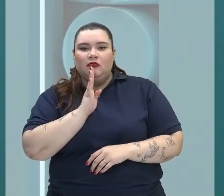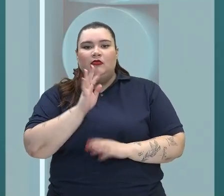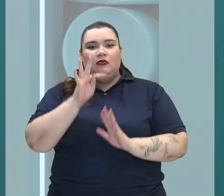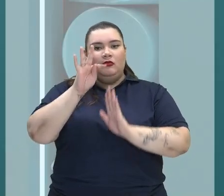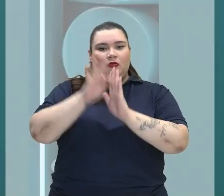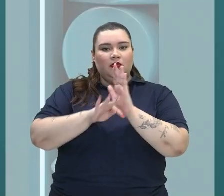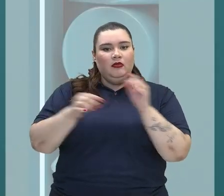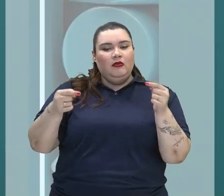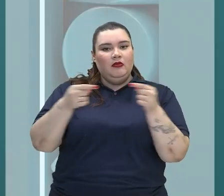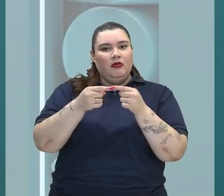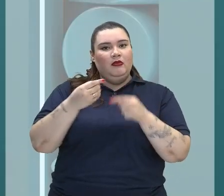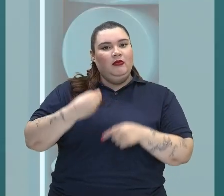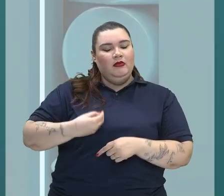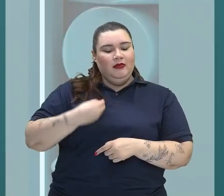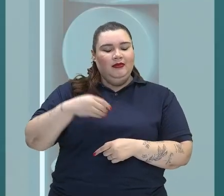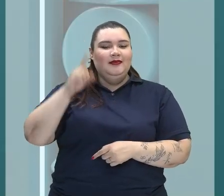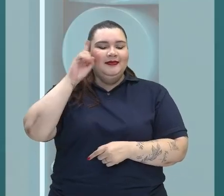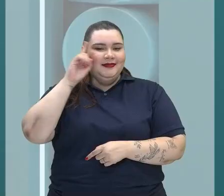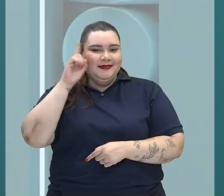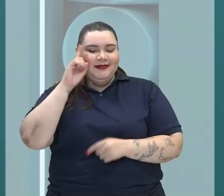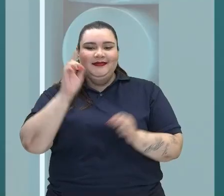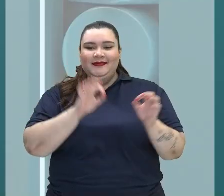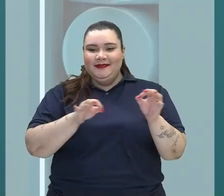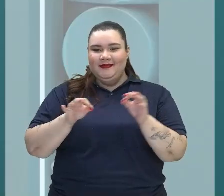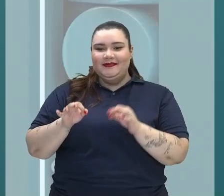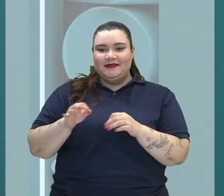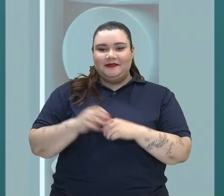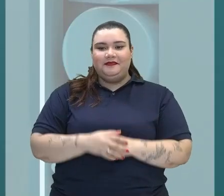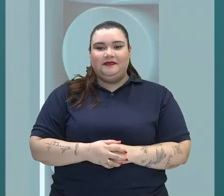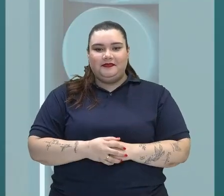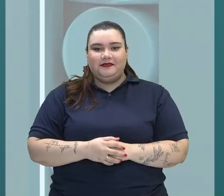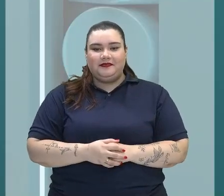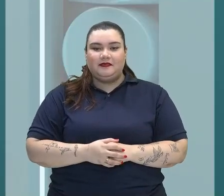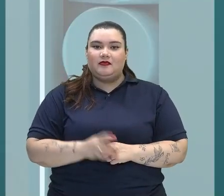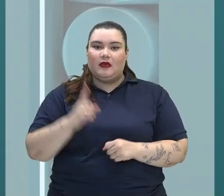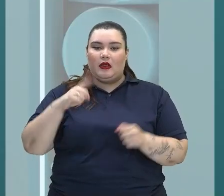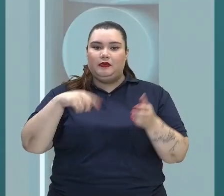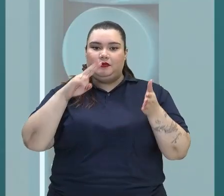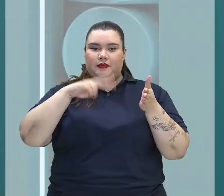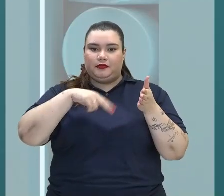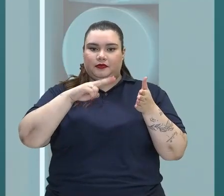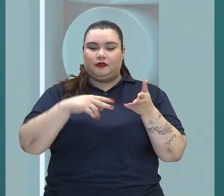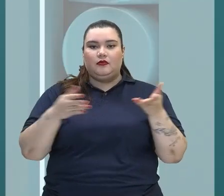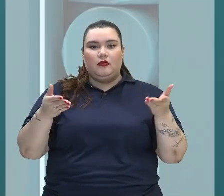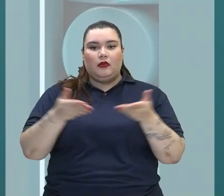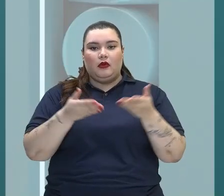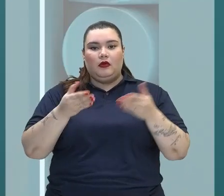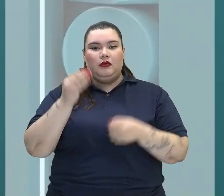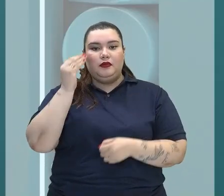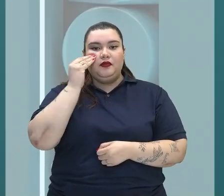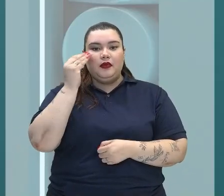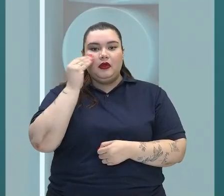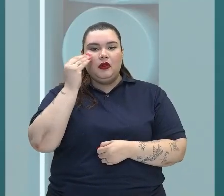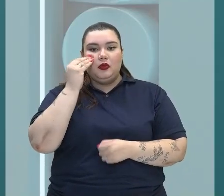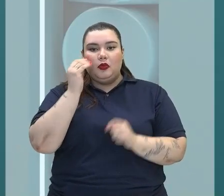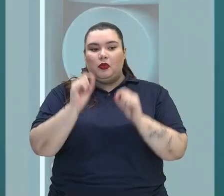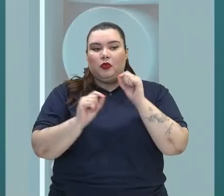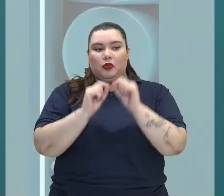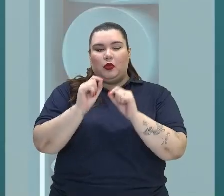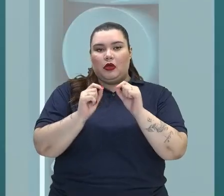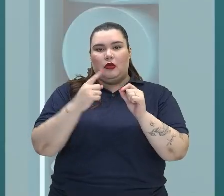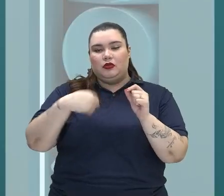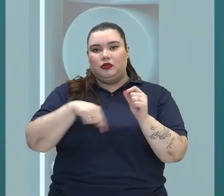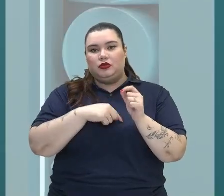do nosso dia a dia. Então, estamos fazendo uma leitura e vamos verificar o que nós